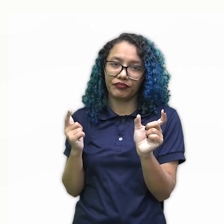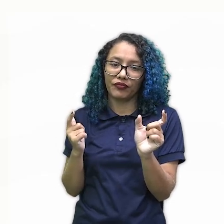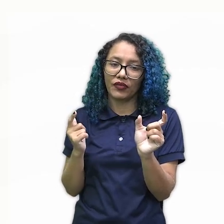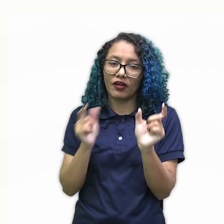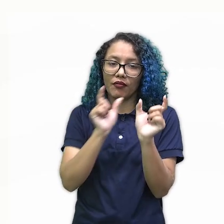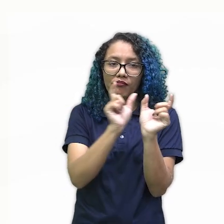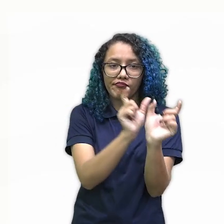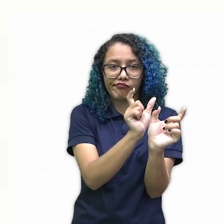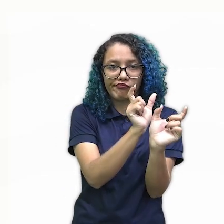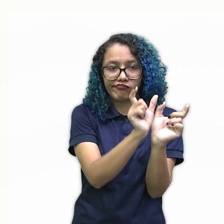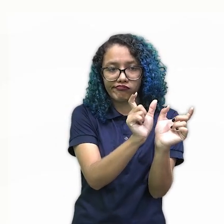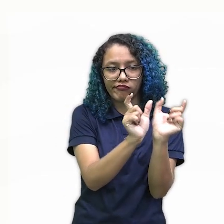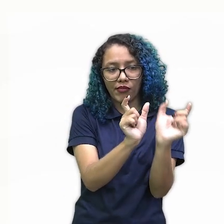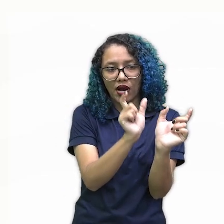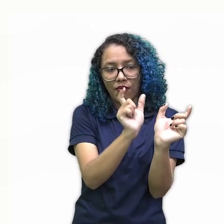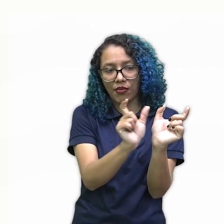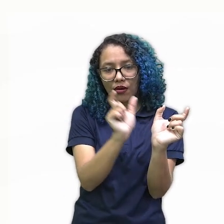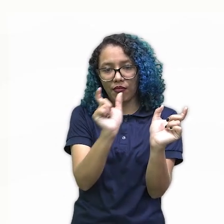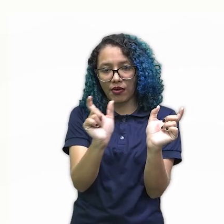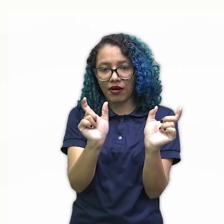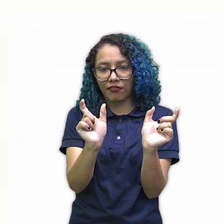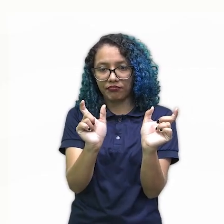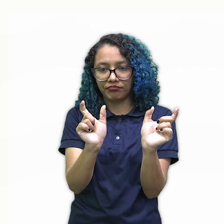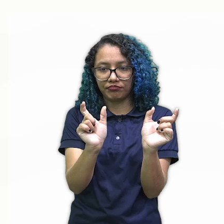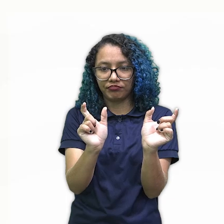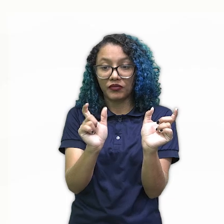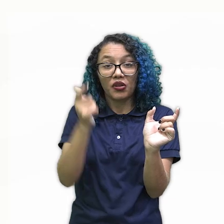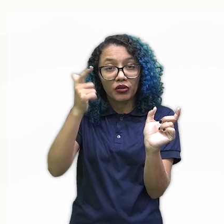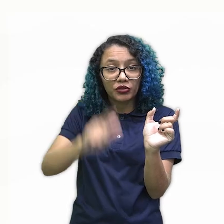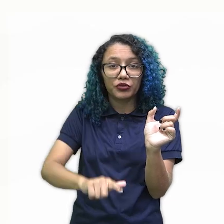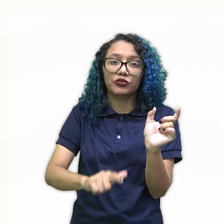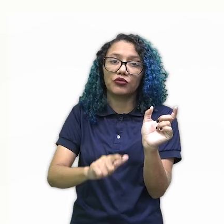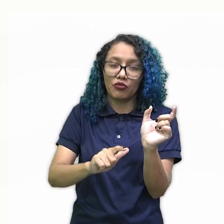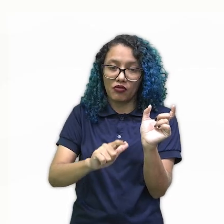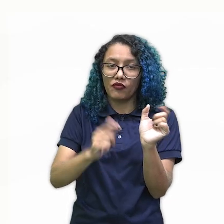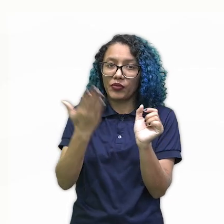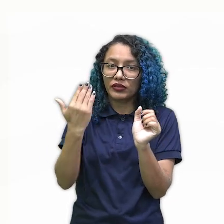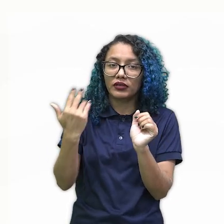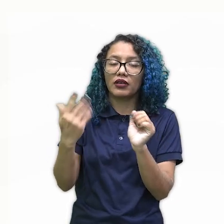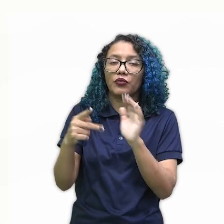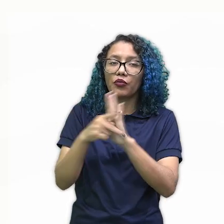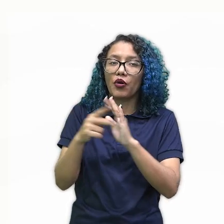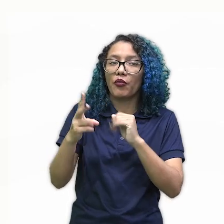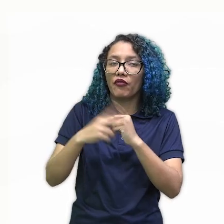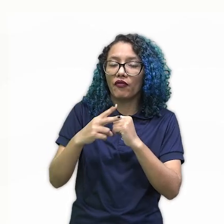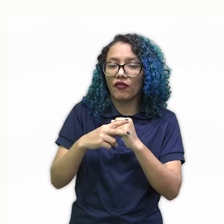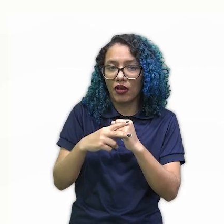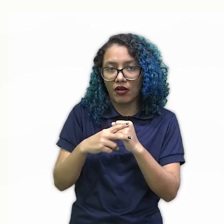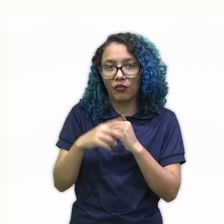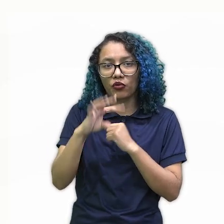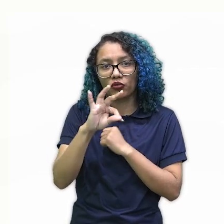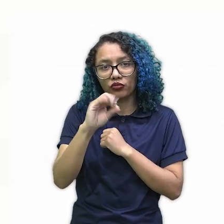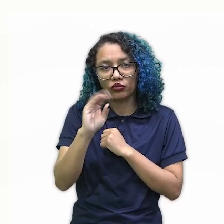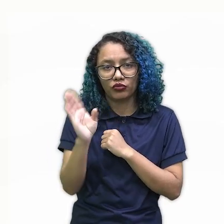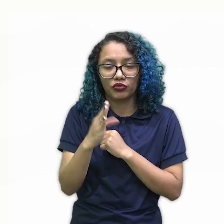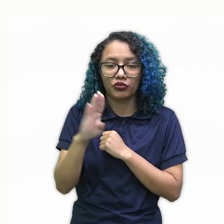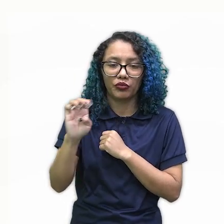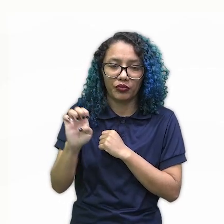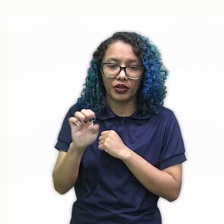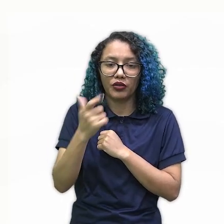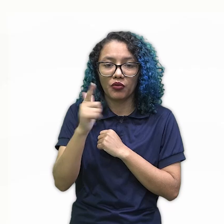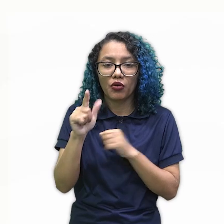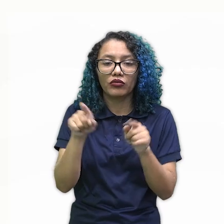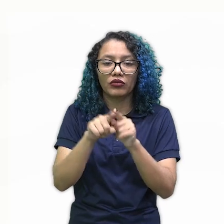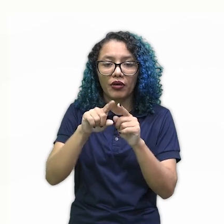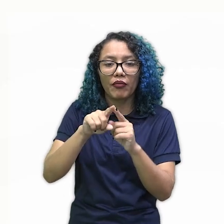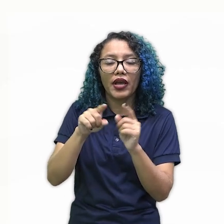olha aqui de novo o passado do verbo to be e mais um verbo aqui com o ing. Eles